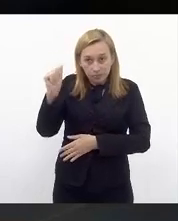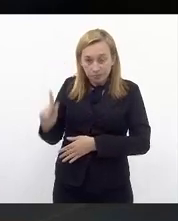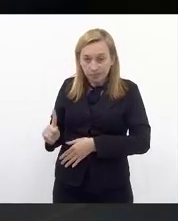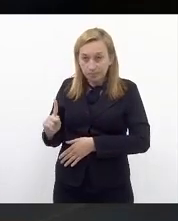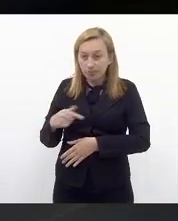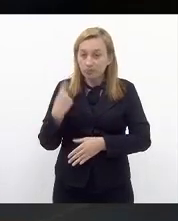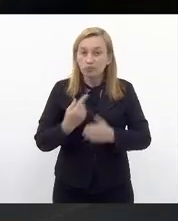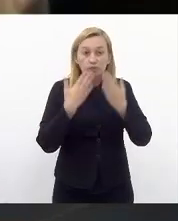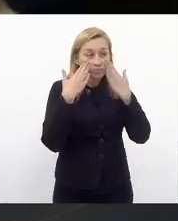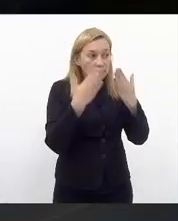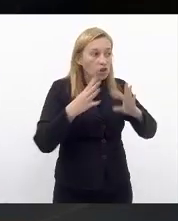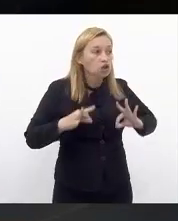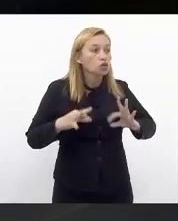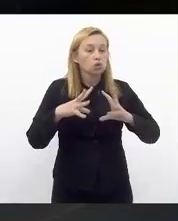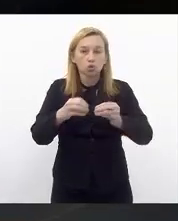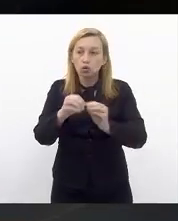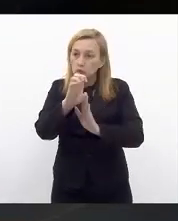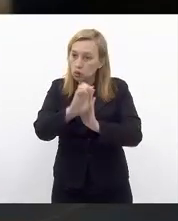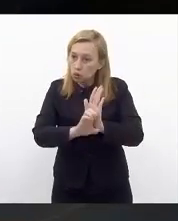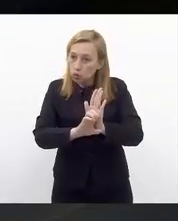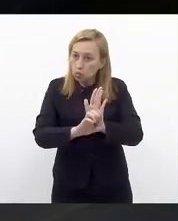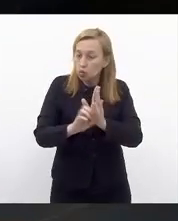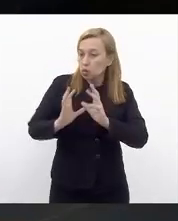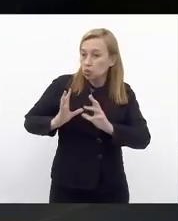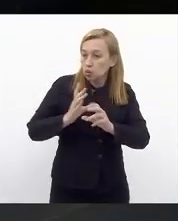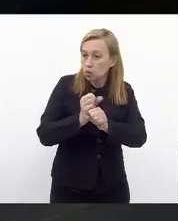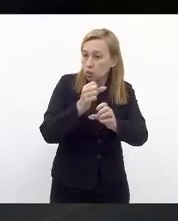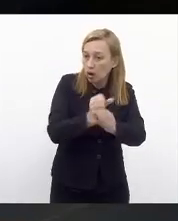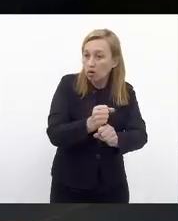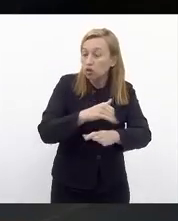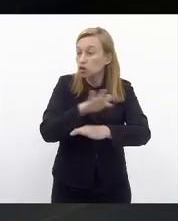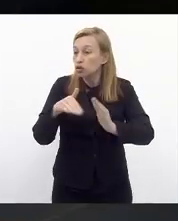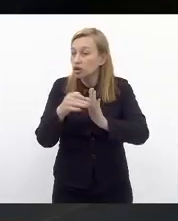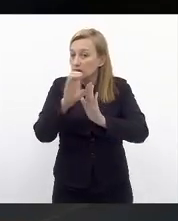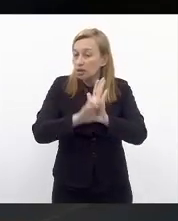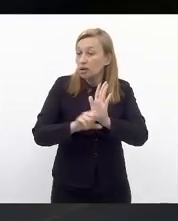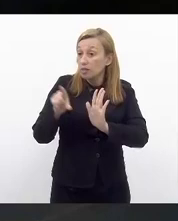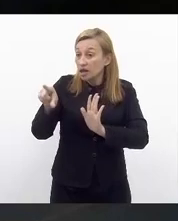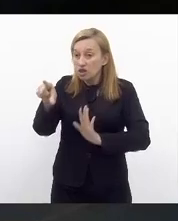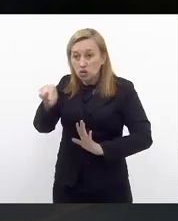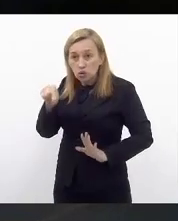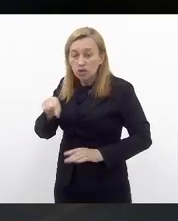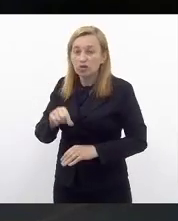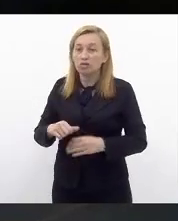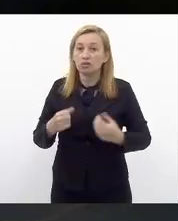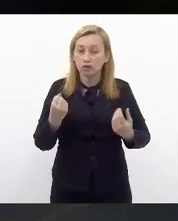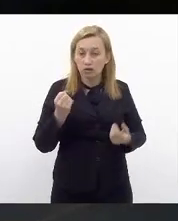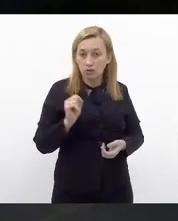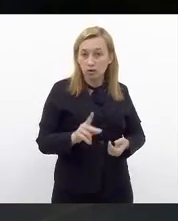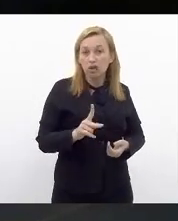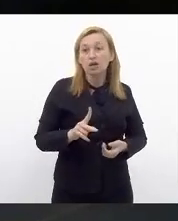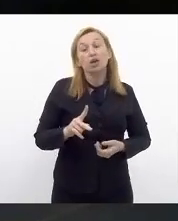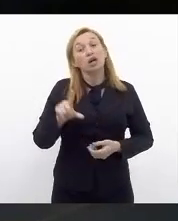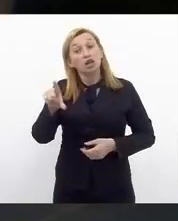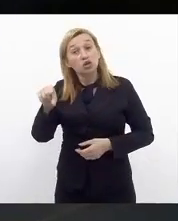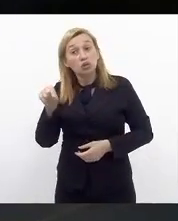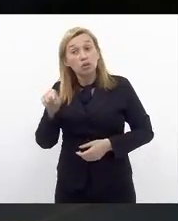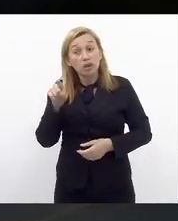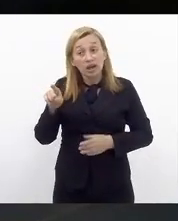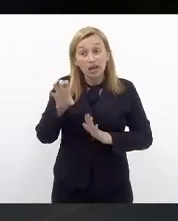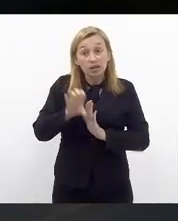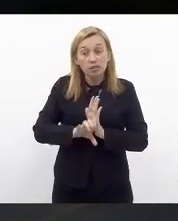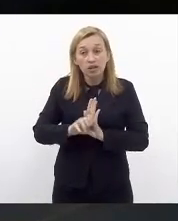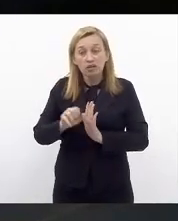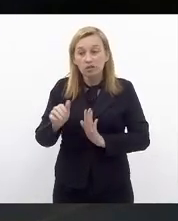apresenta a gente apresenta todas as emendas e os cálculos de todas as emendas que podem optar Ah tá ele obra foi pela